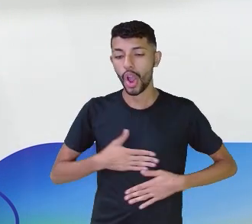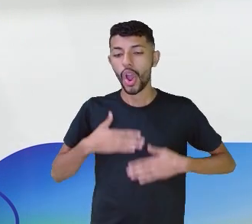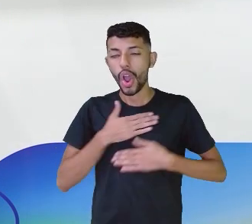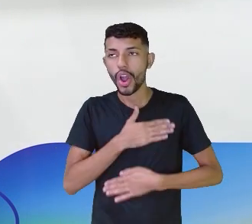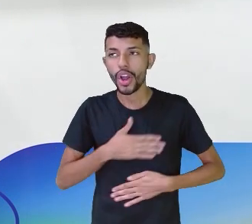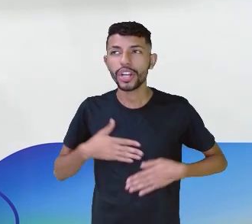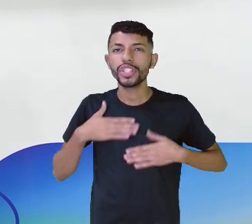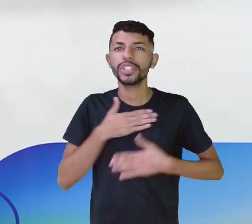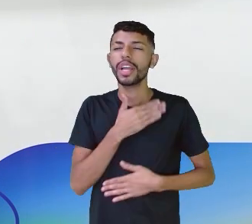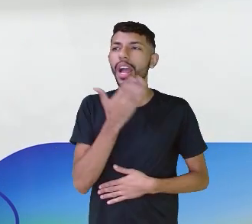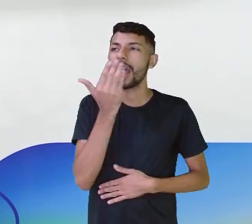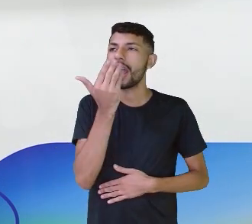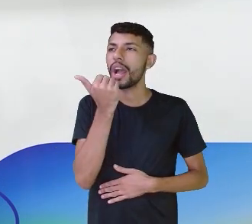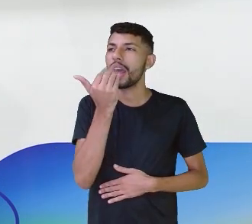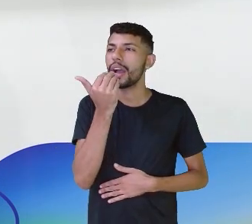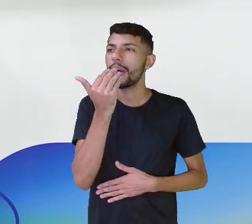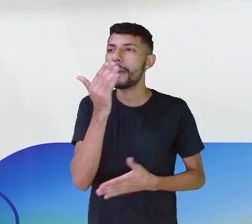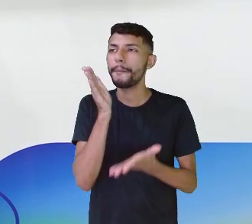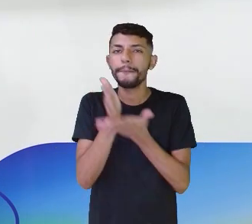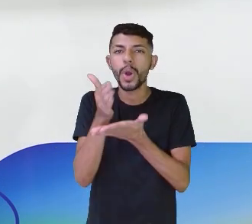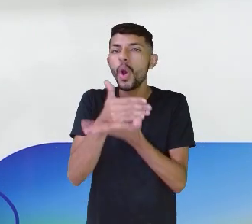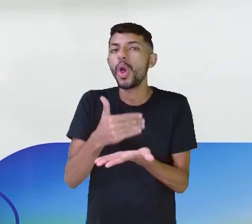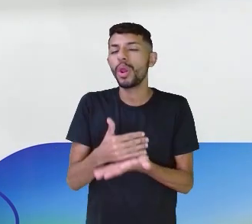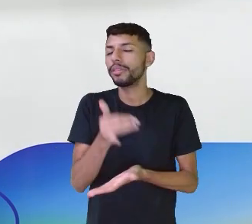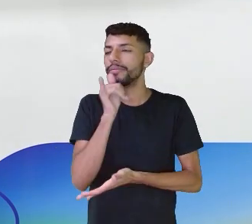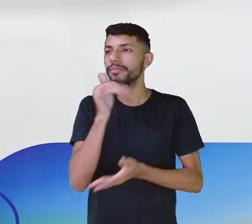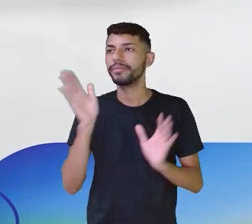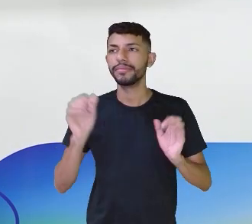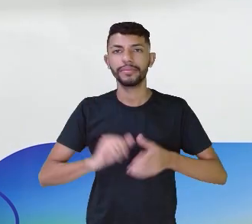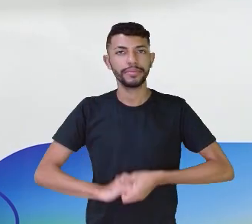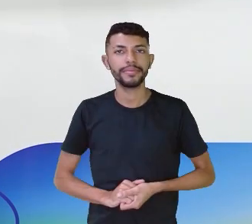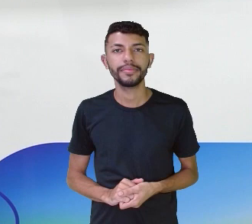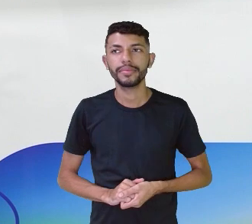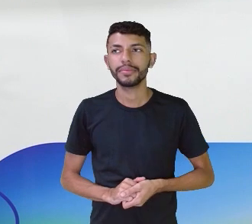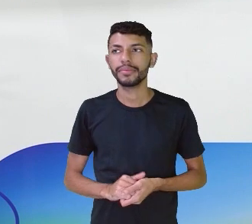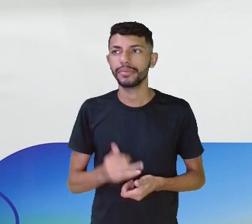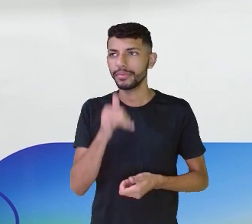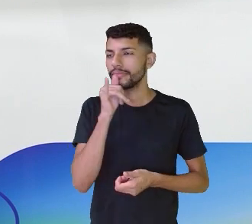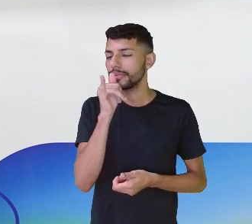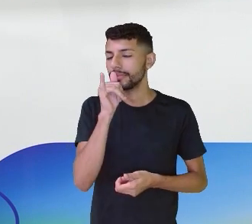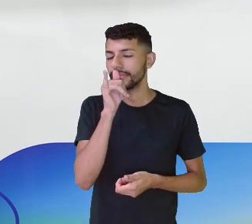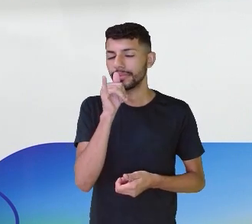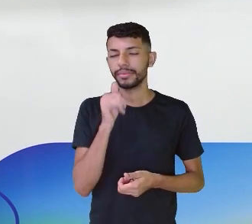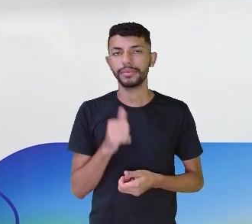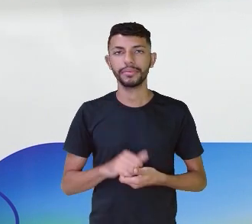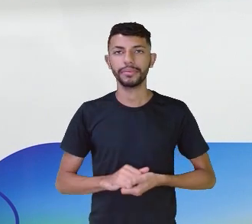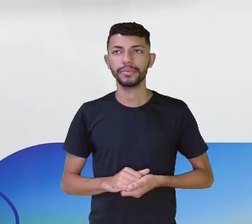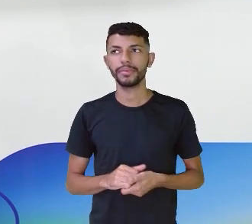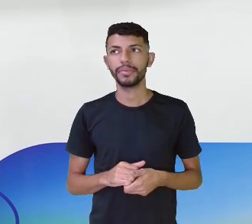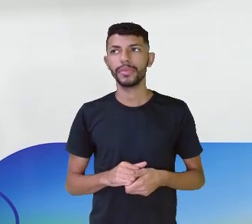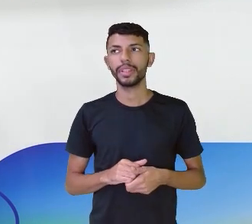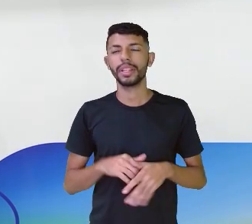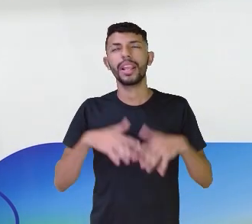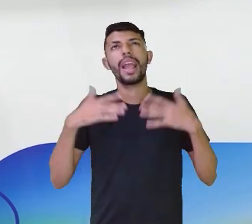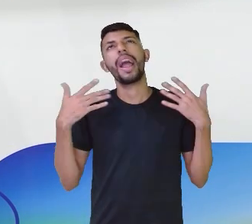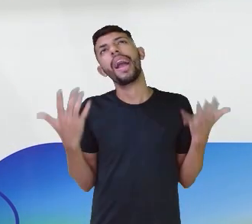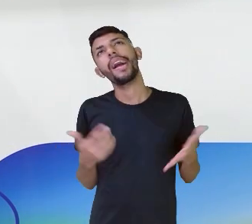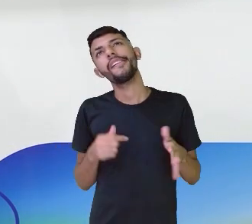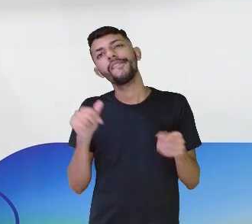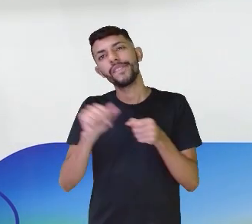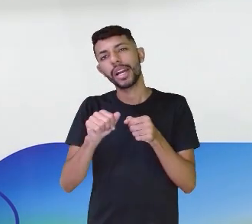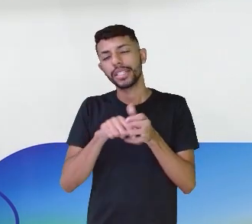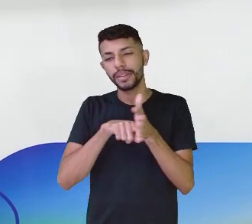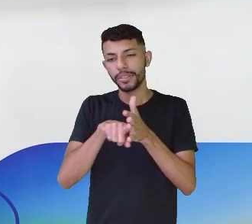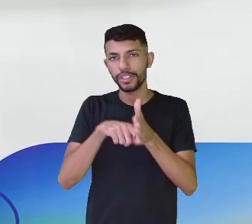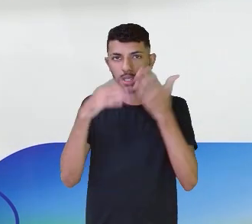merendar bolinho, por exemplo. Por exemplo. Eu vou fazer essa pesquisa. Ou